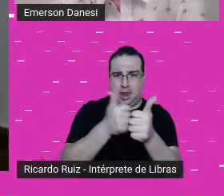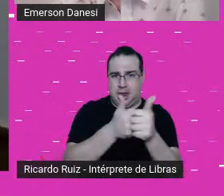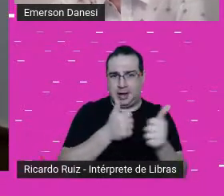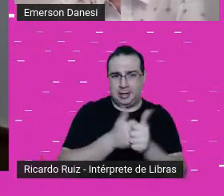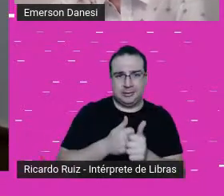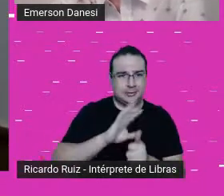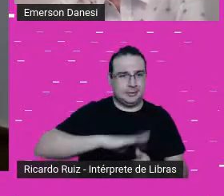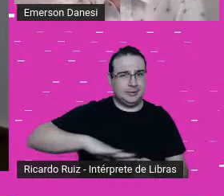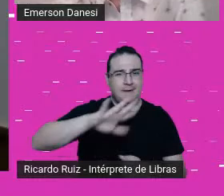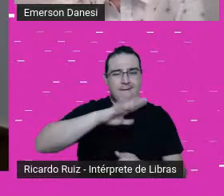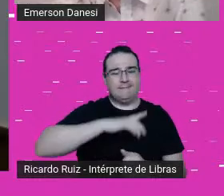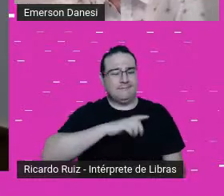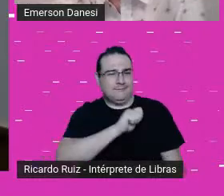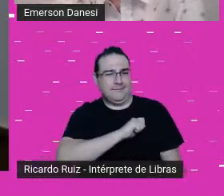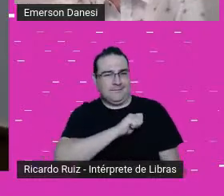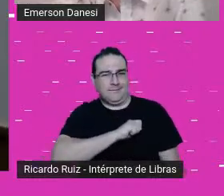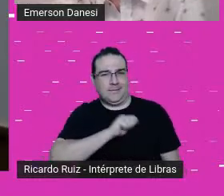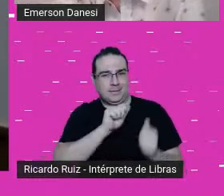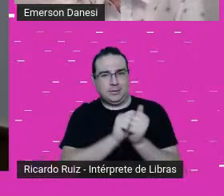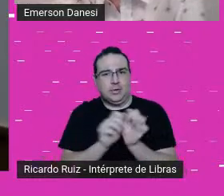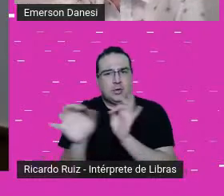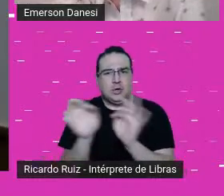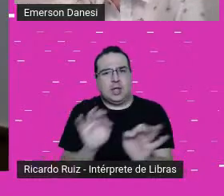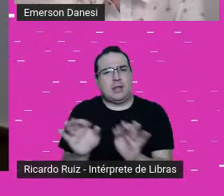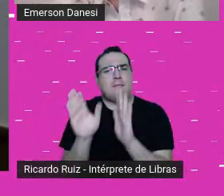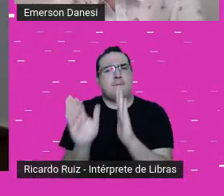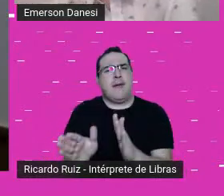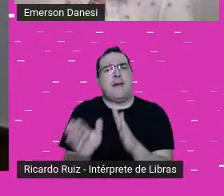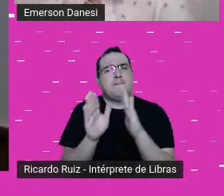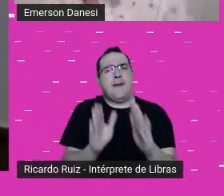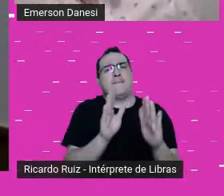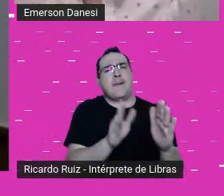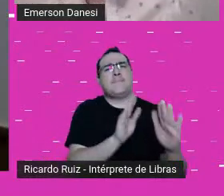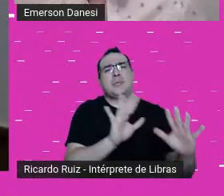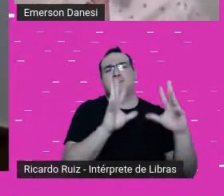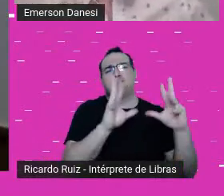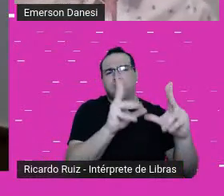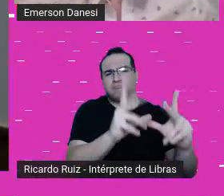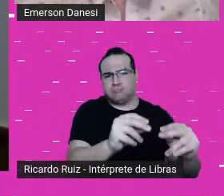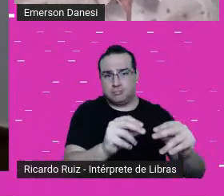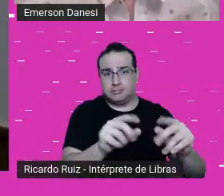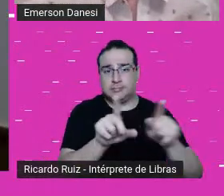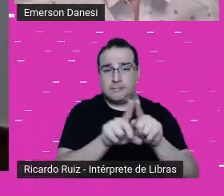era tudo muito orquestrado. Em relação